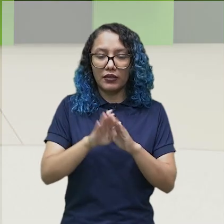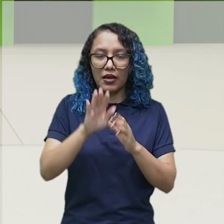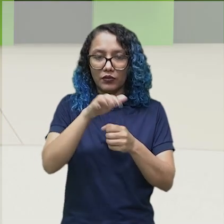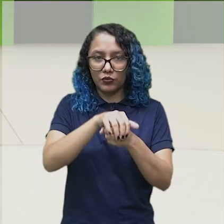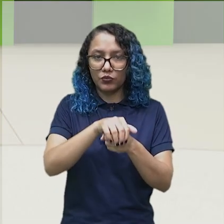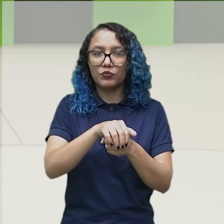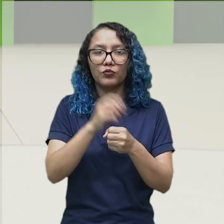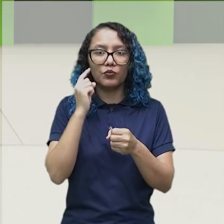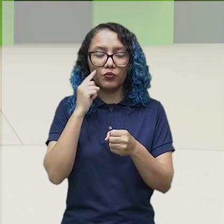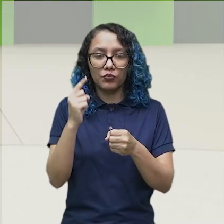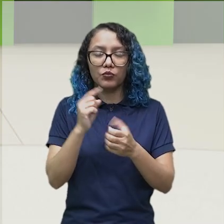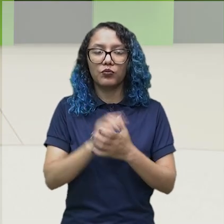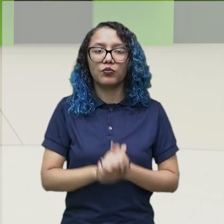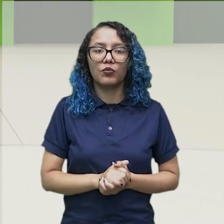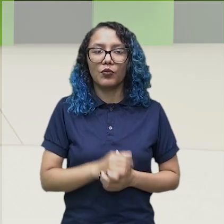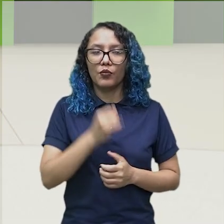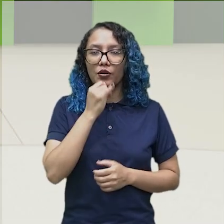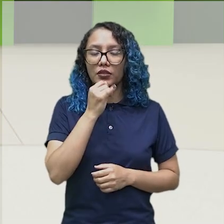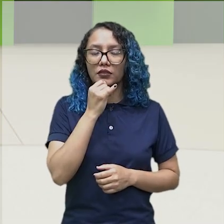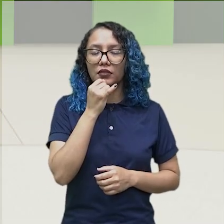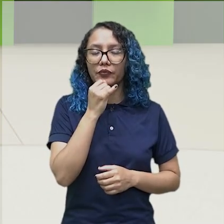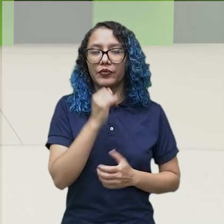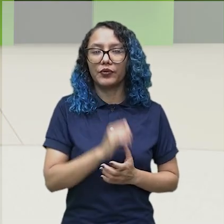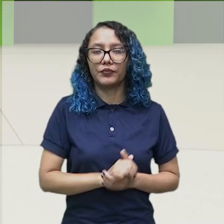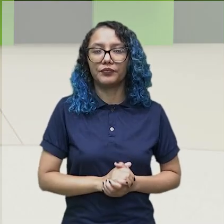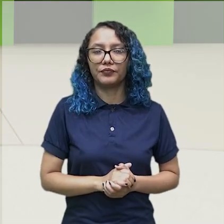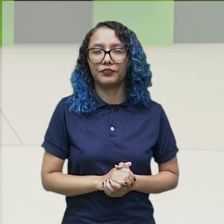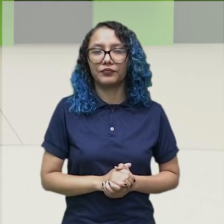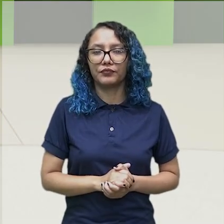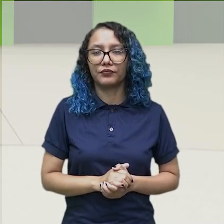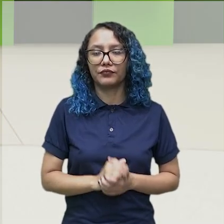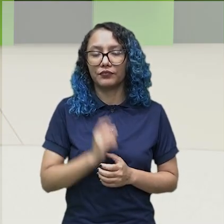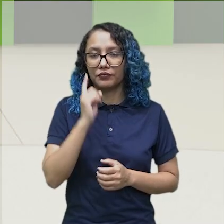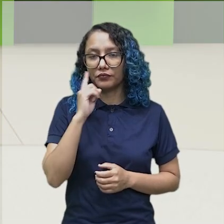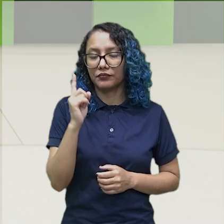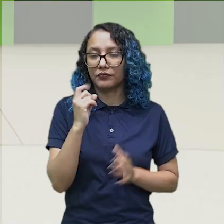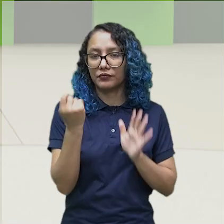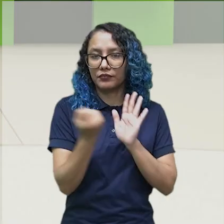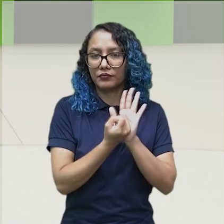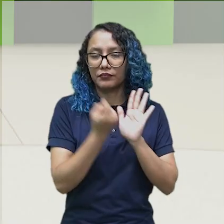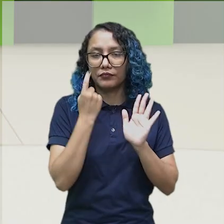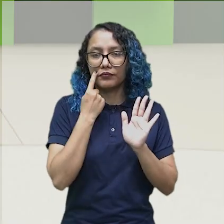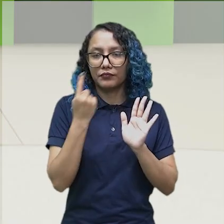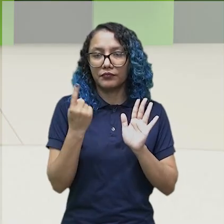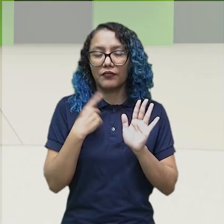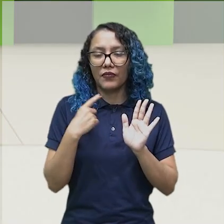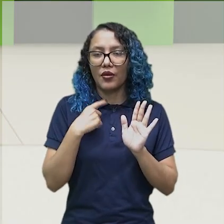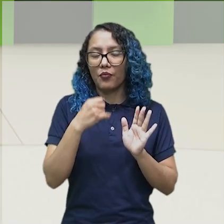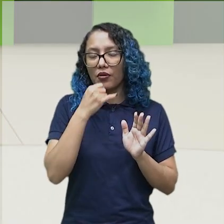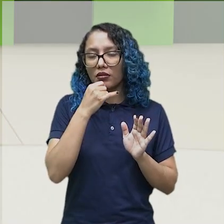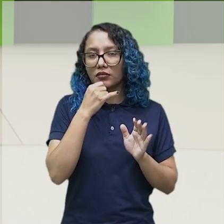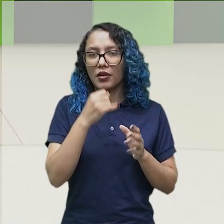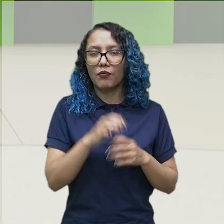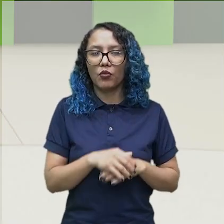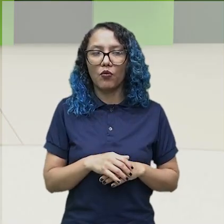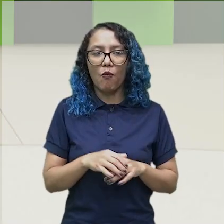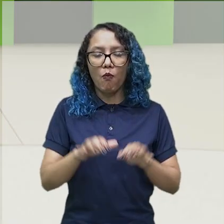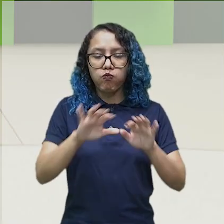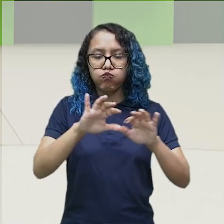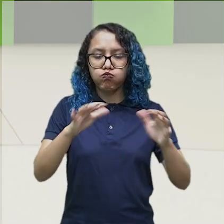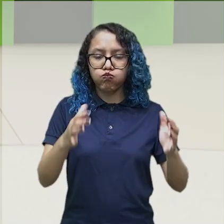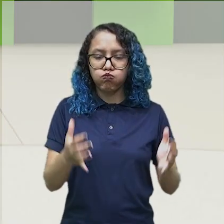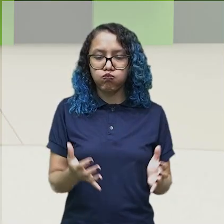ambiente. Por exemplo, é possível observar esse tipo de símbolo nos botijões, né,